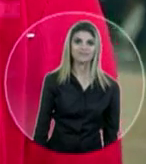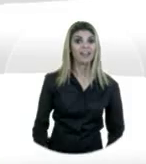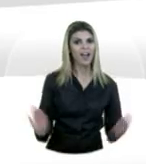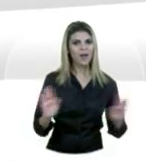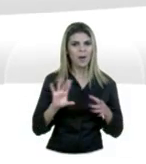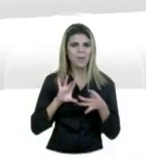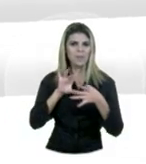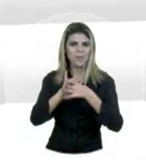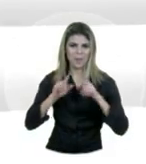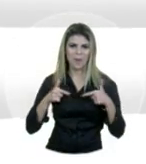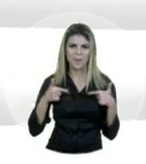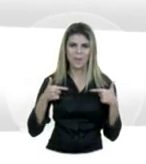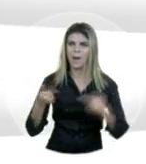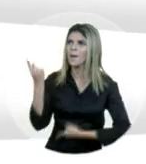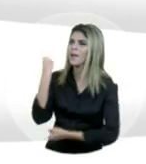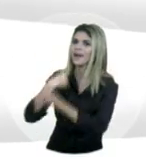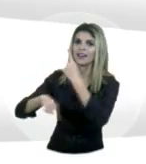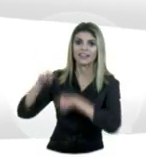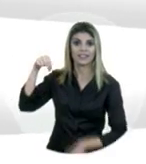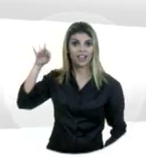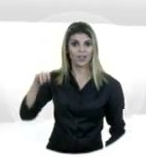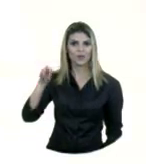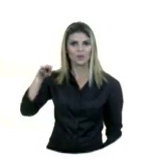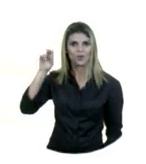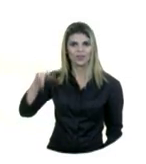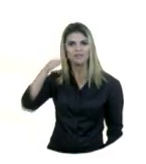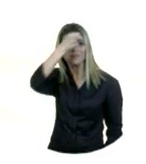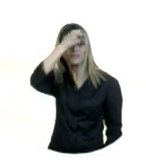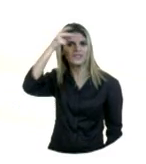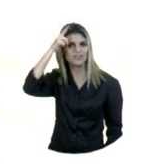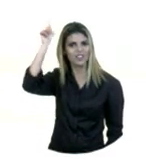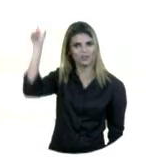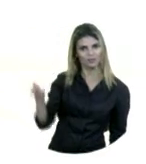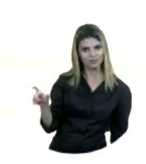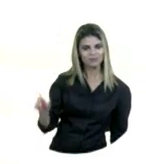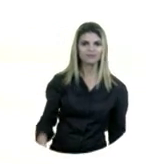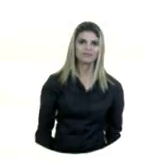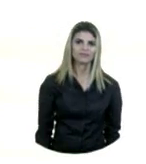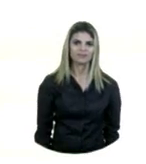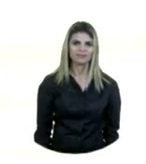Agora é unir para avançar. Neilton Mulim, prefeito.